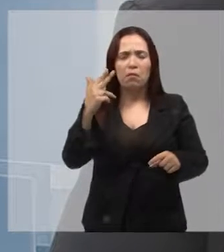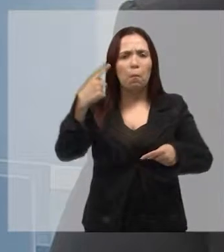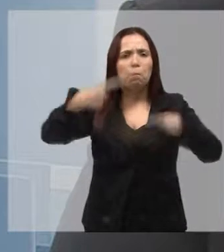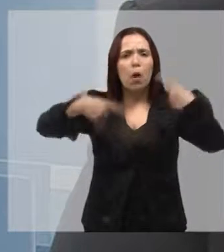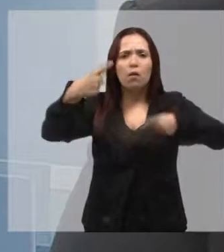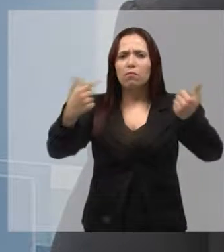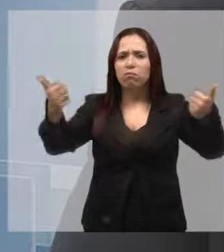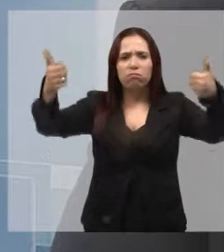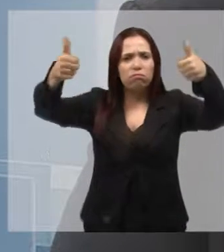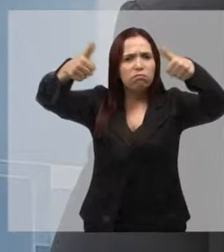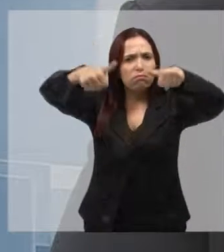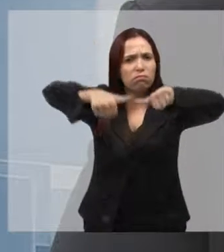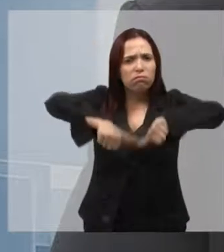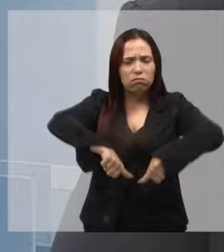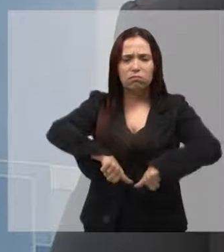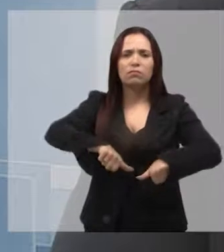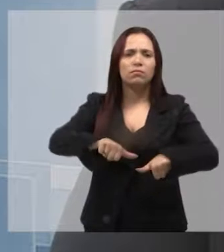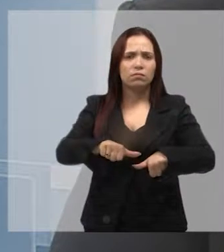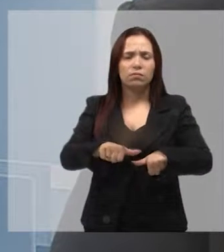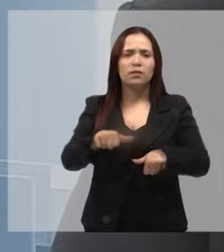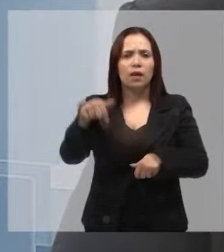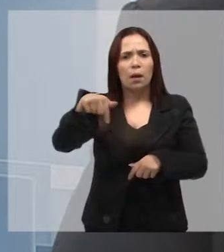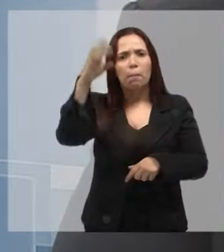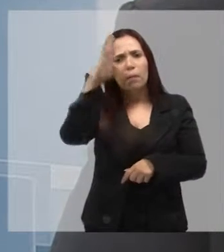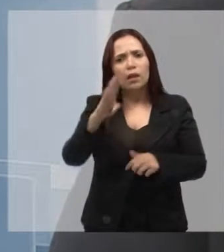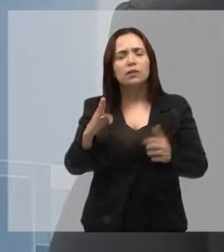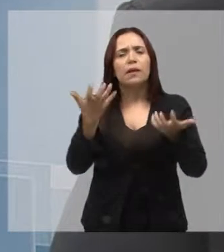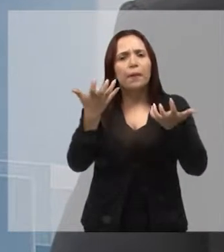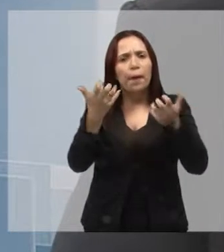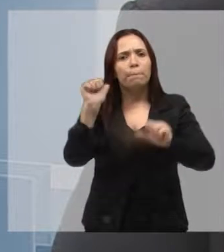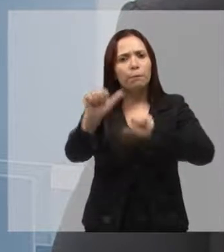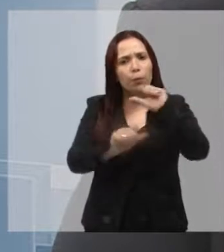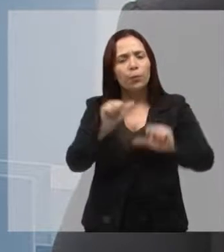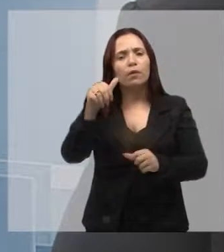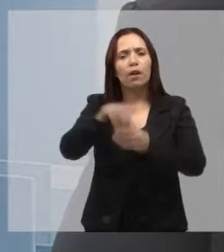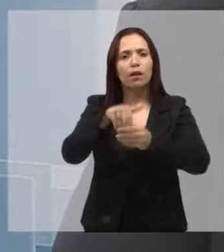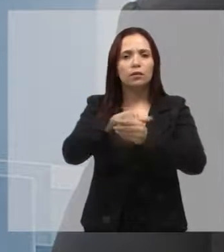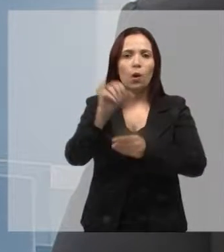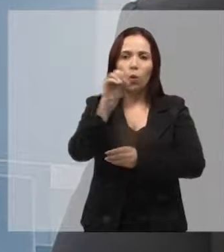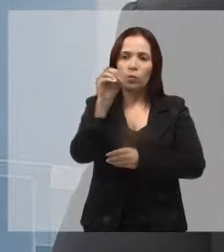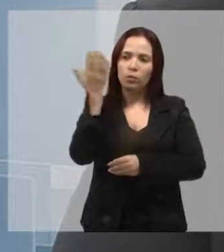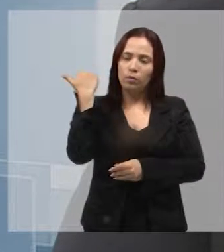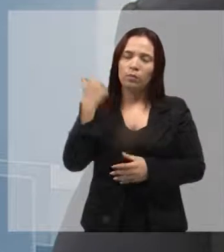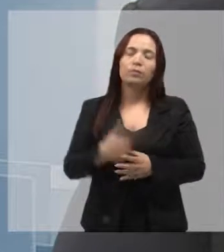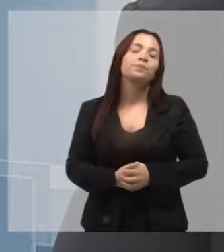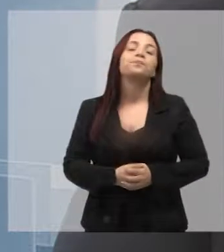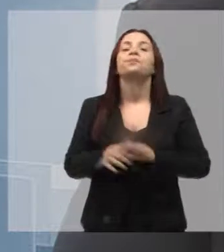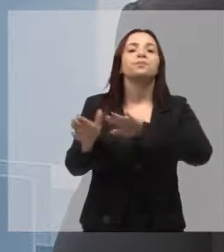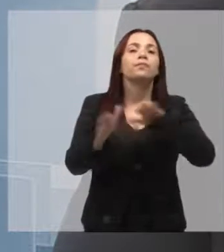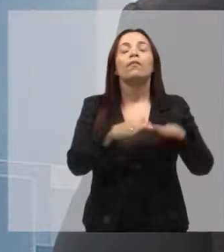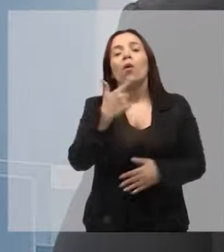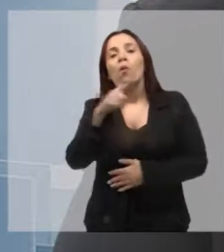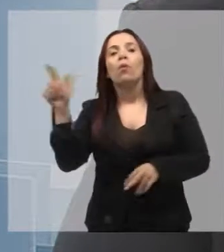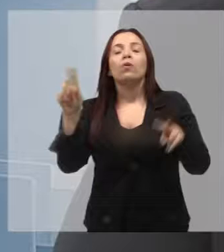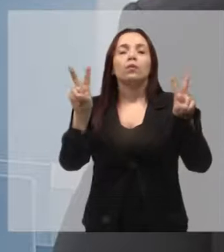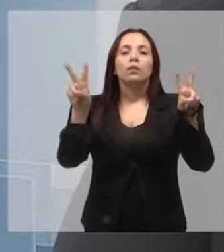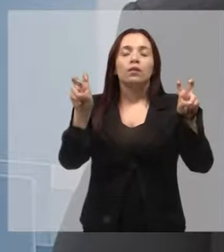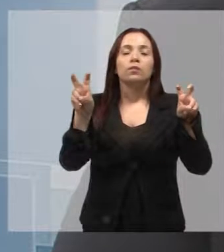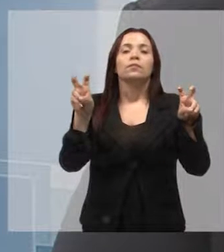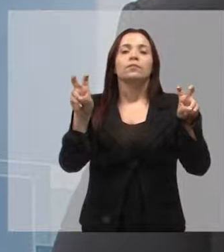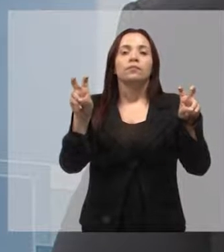processo de mudança que o Brasil vivenciou da eleição de outubro para cá. Vereador, outra coisa que está na